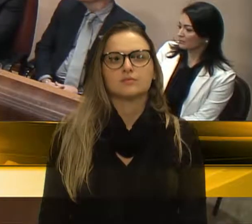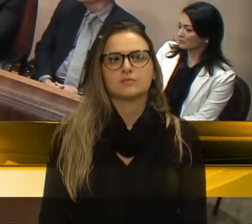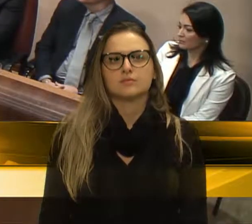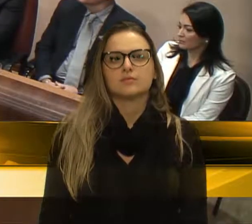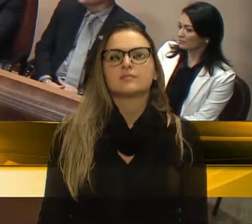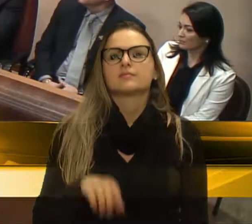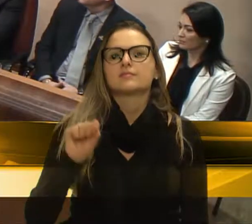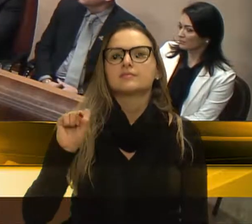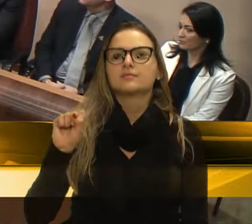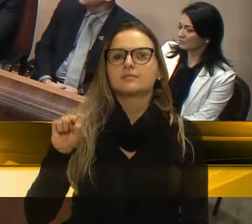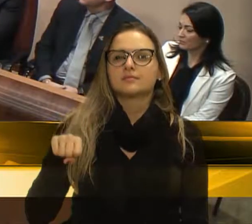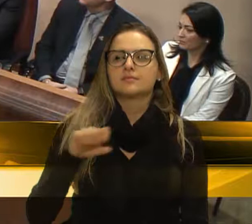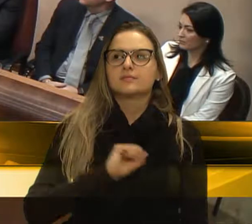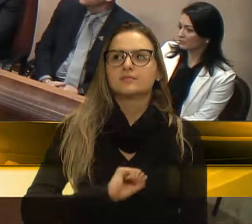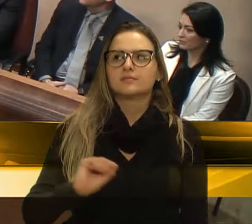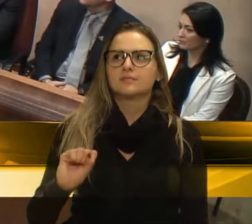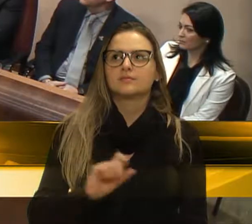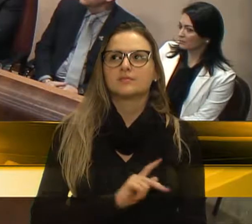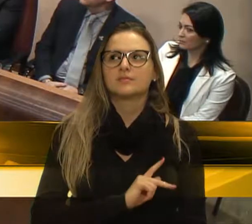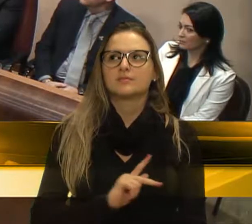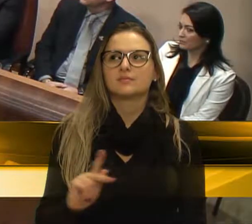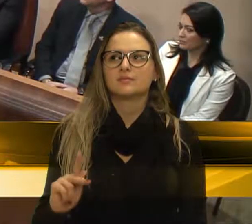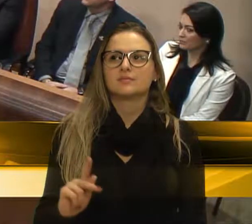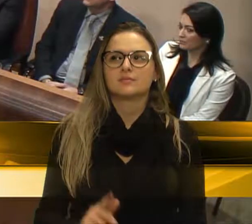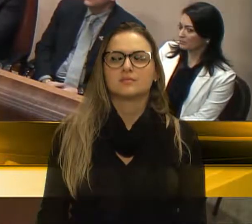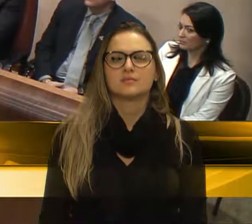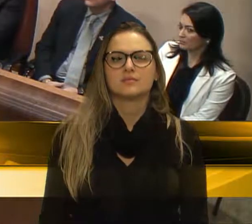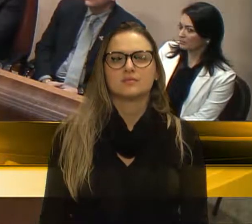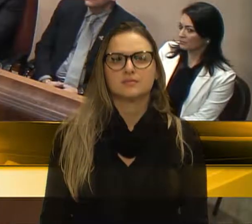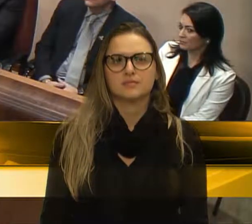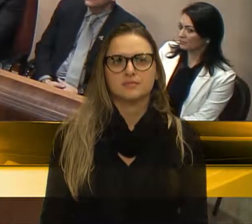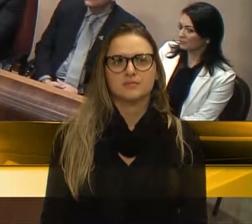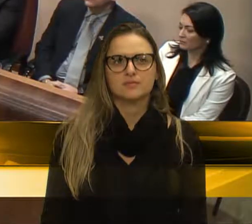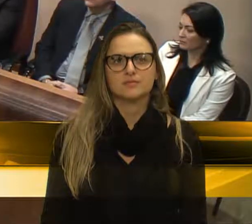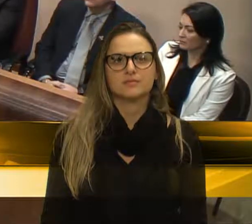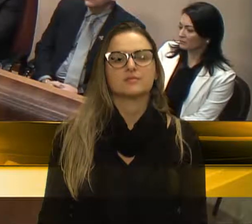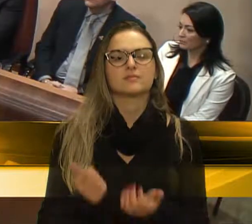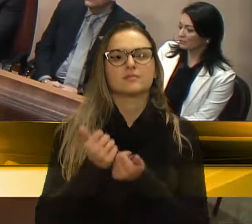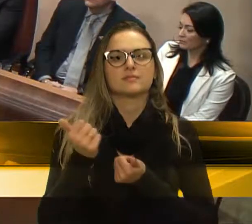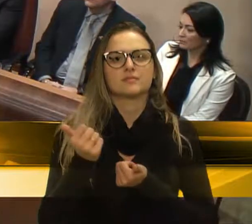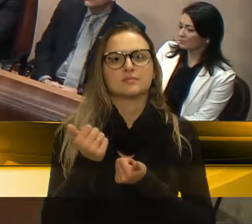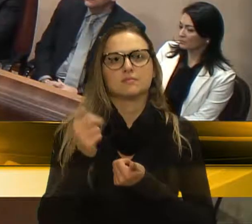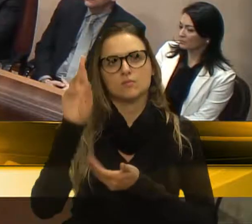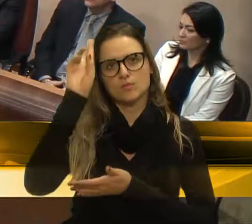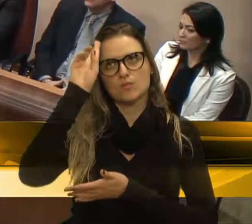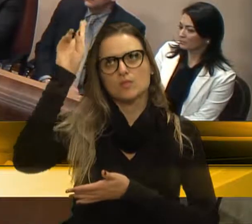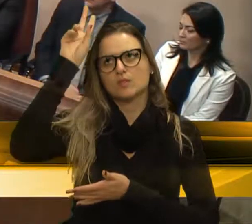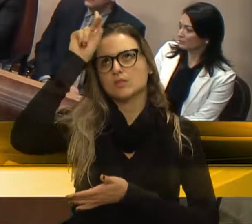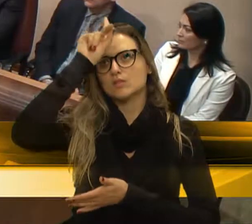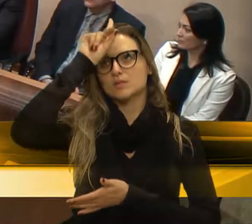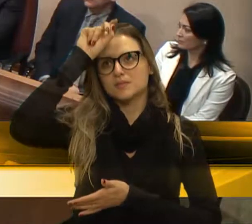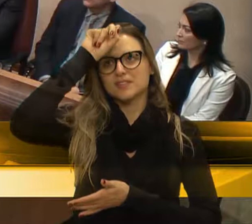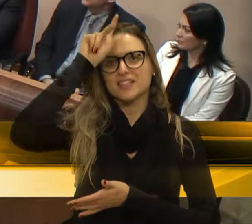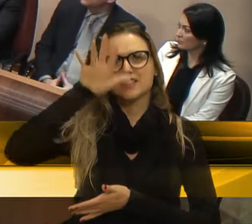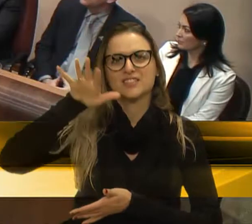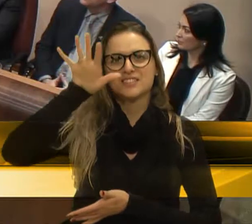Pois não, senhor presidente. Também contamos na mesa com o diretor do Hospital Geral, o senhor Sandro